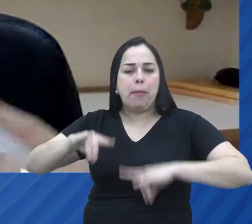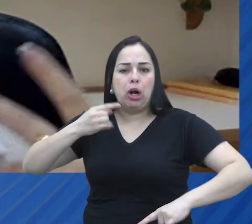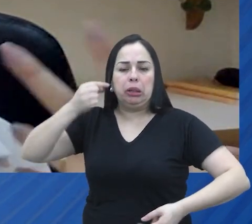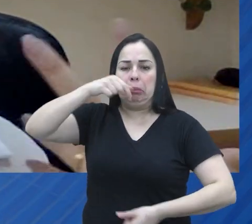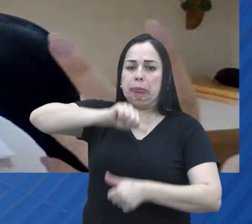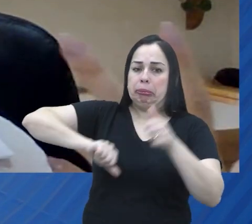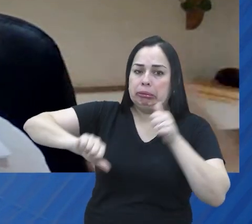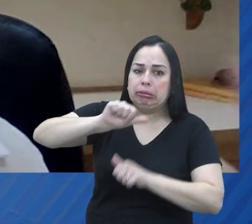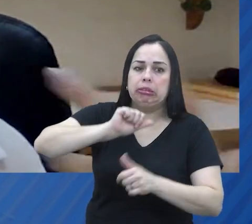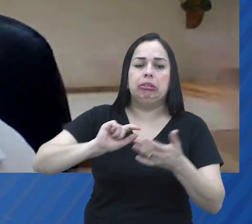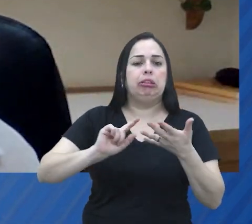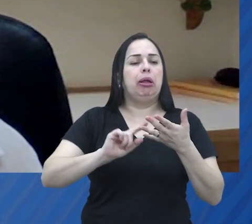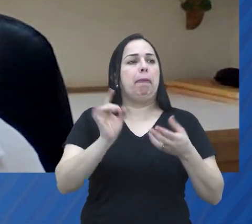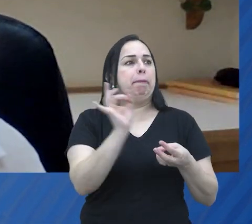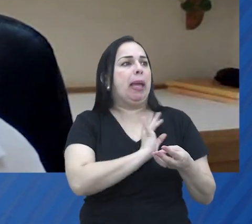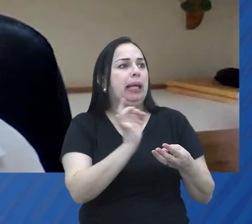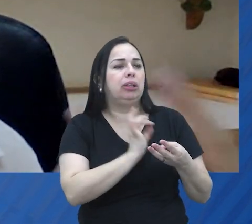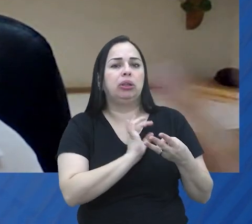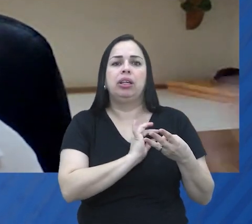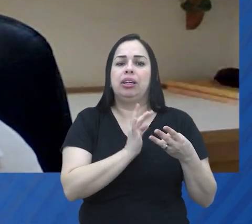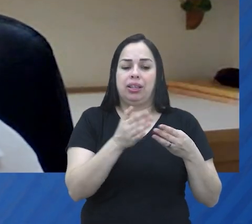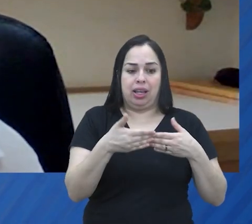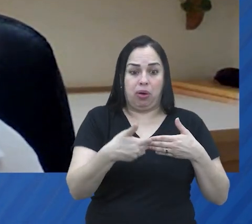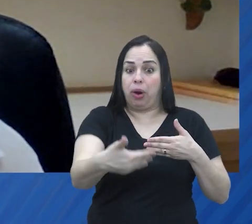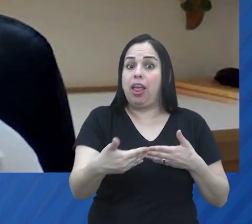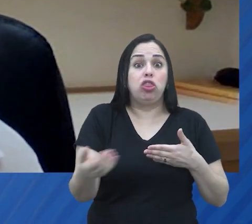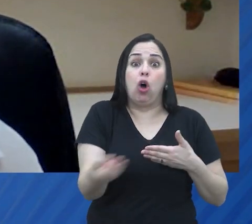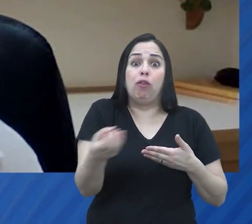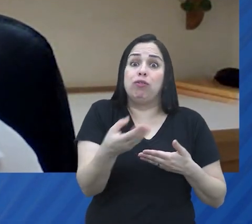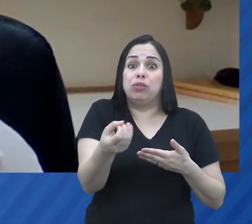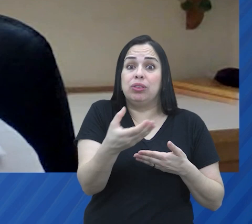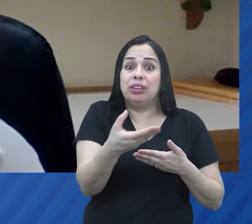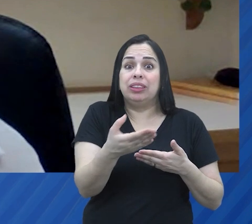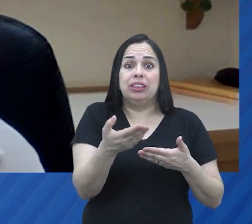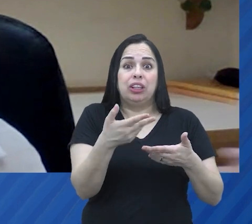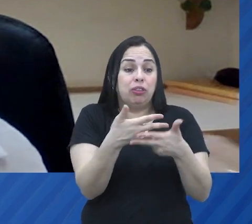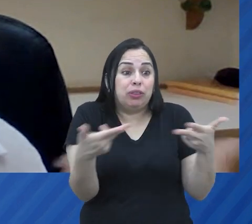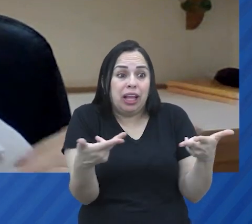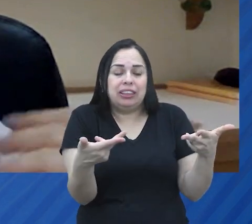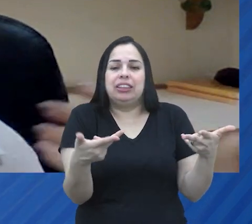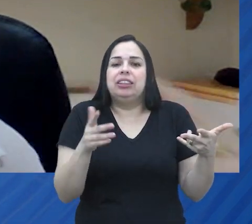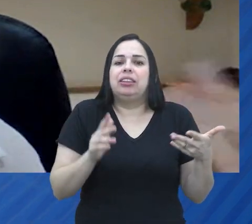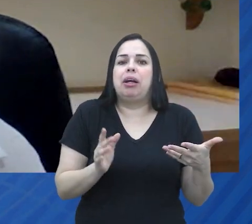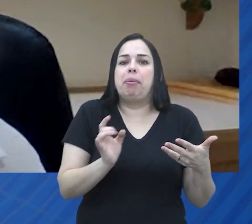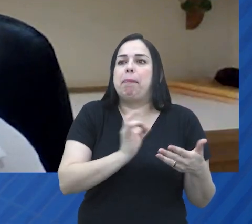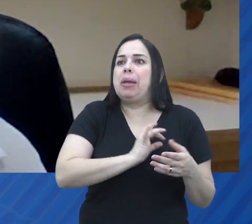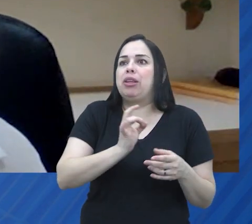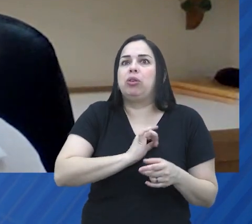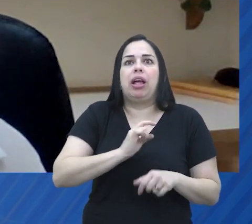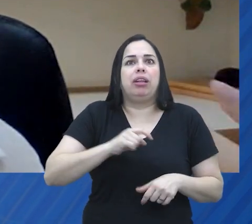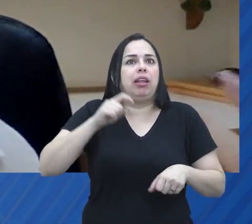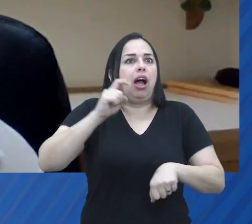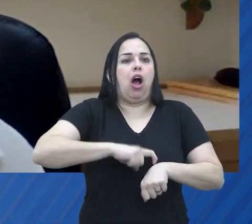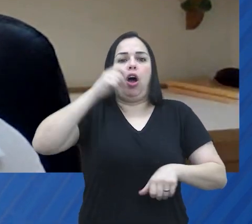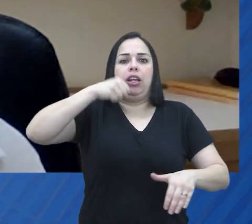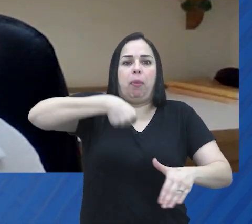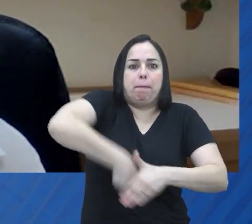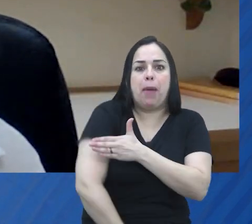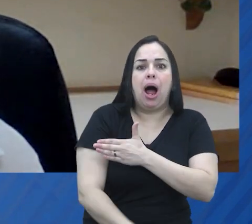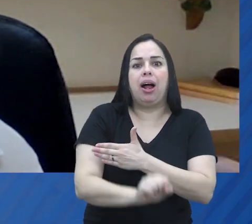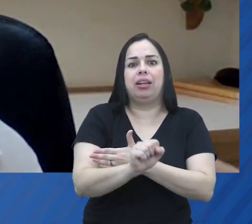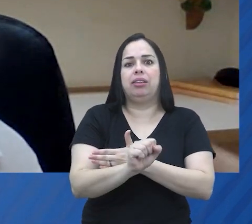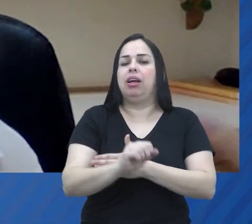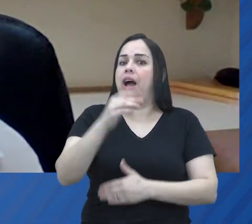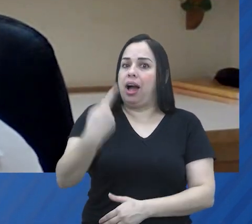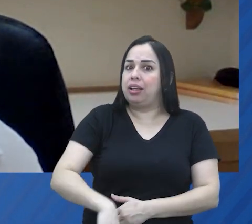hormonais, angústia, medo, porque é um novo que vai se abrir de frente dela, tem o medo do parto, né? O Brasil aí